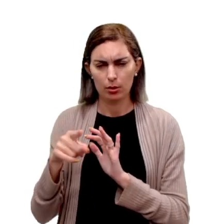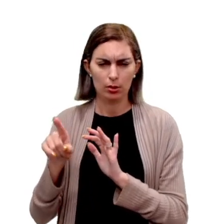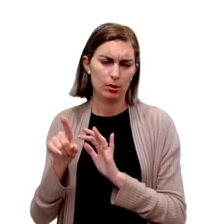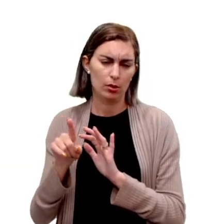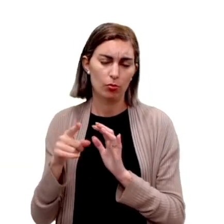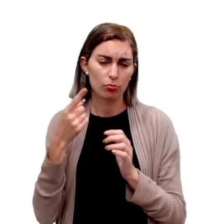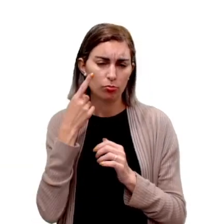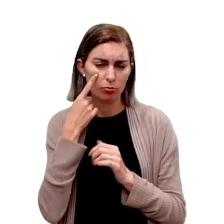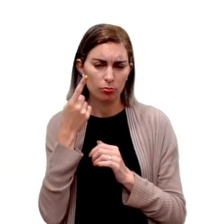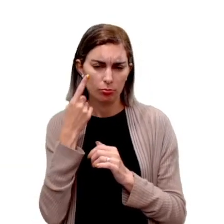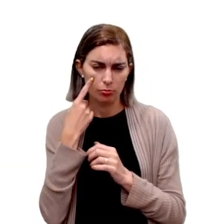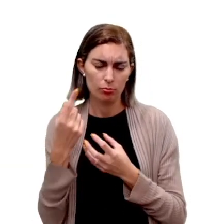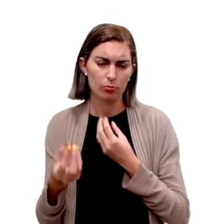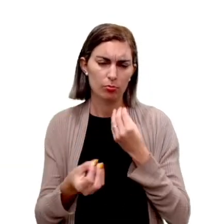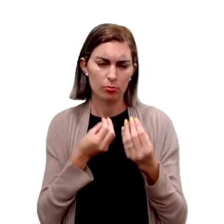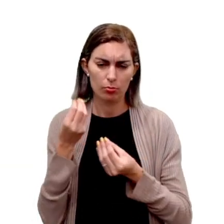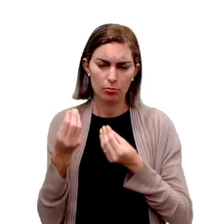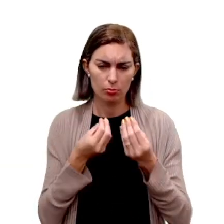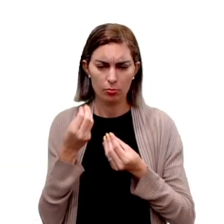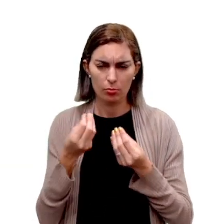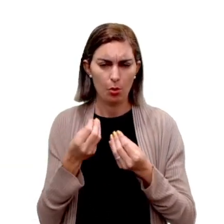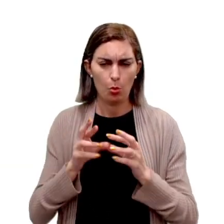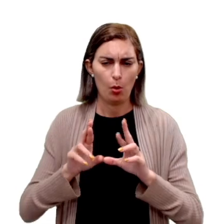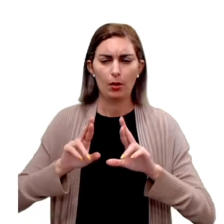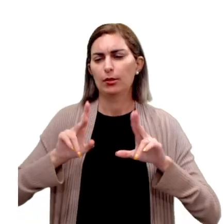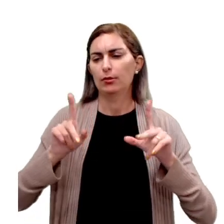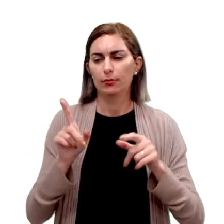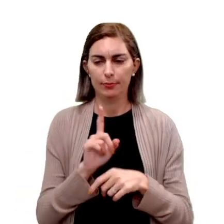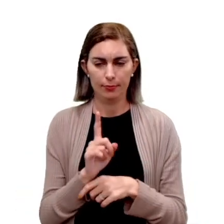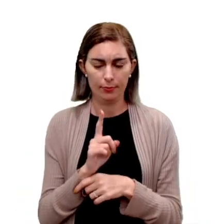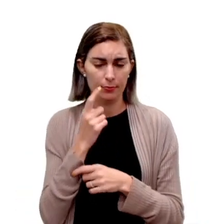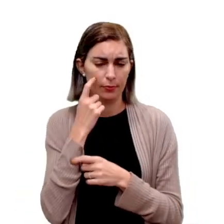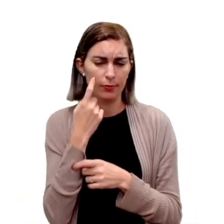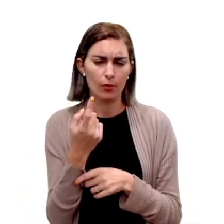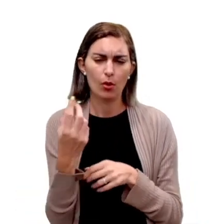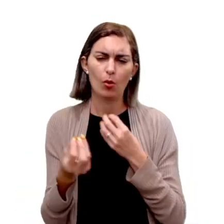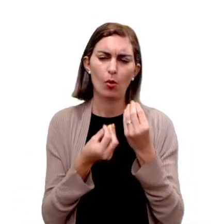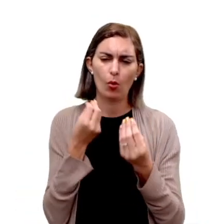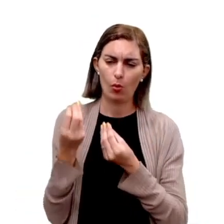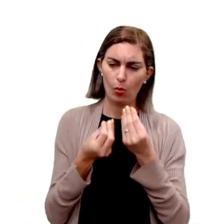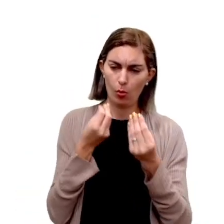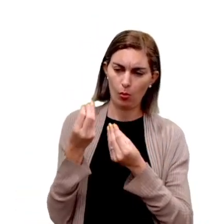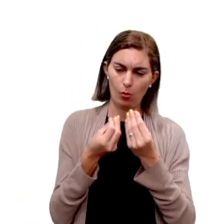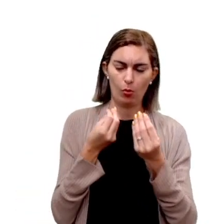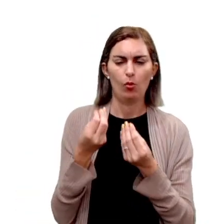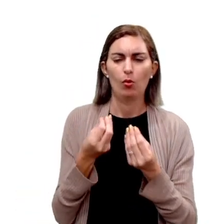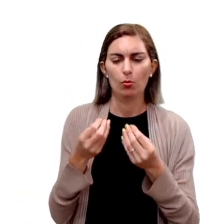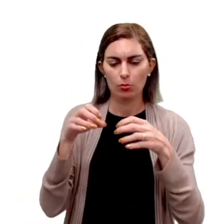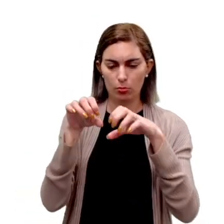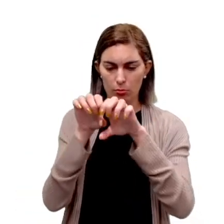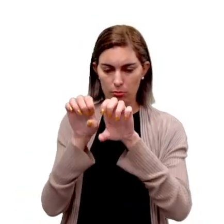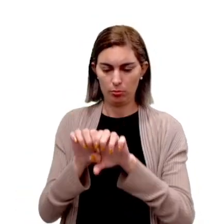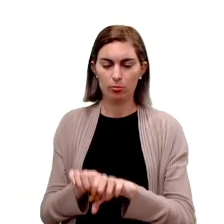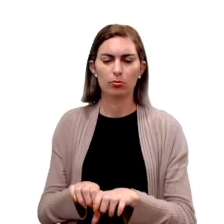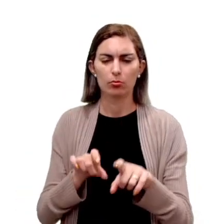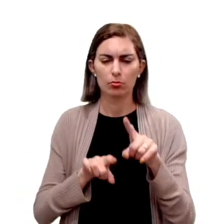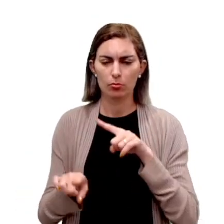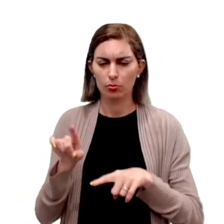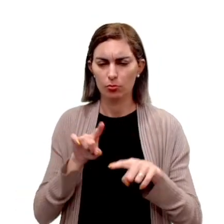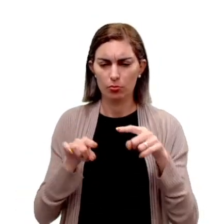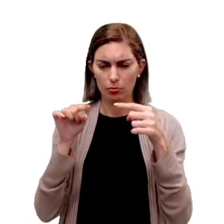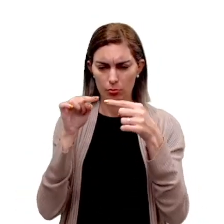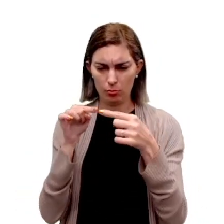Vamos ver como isso não é um bicho de 7 cabeças. Então, como é que funciona uma estrutura de controle